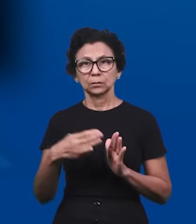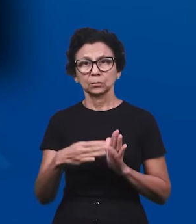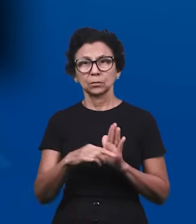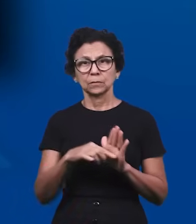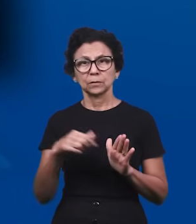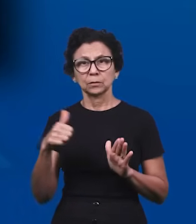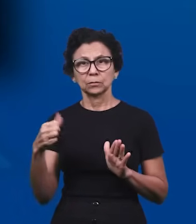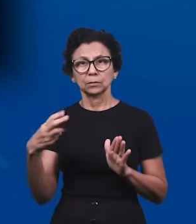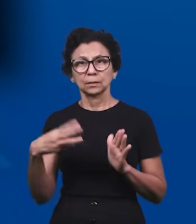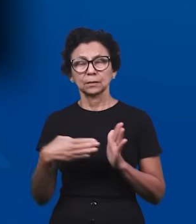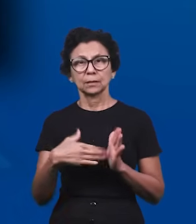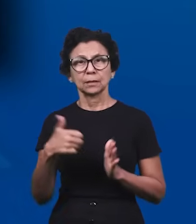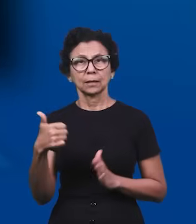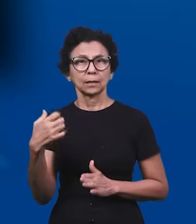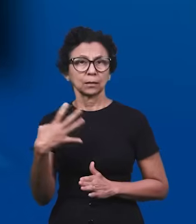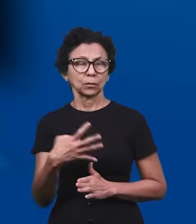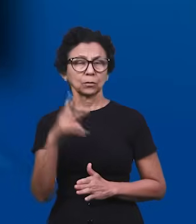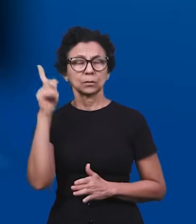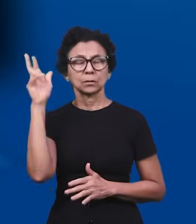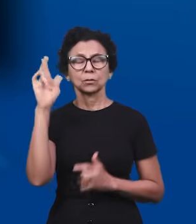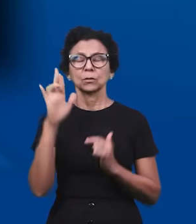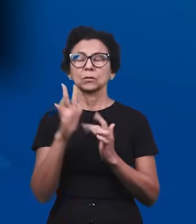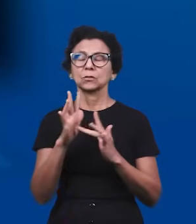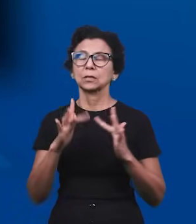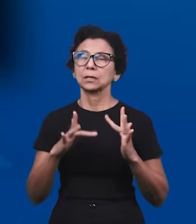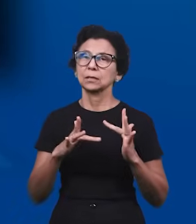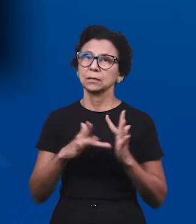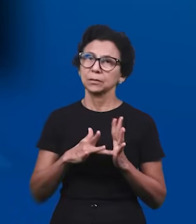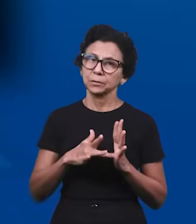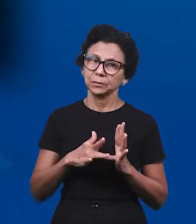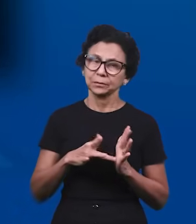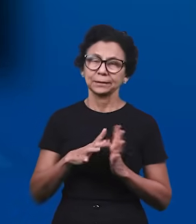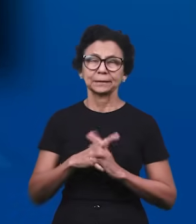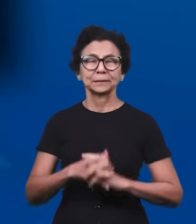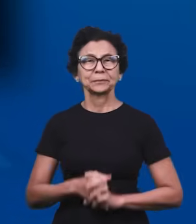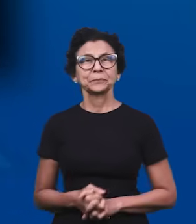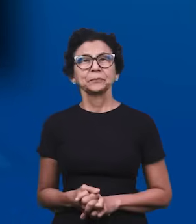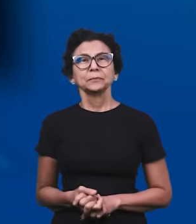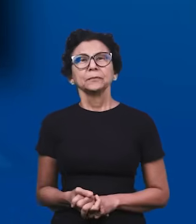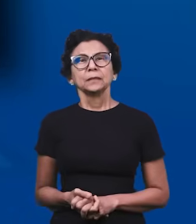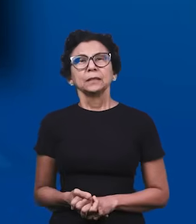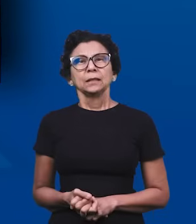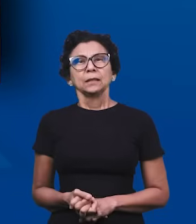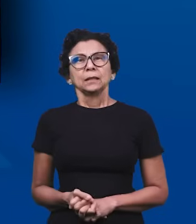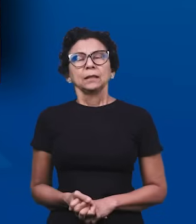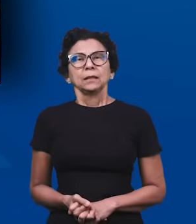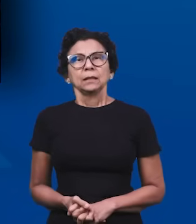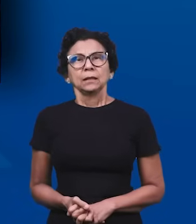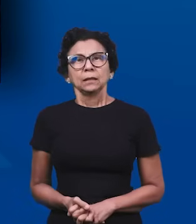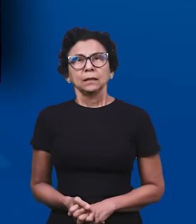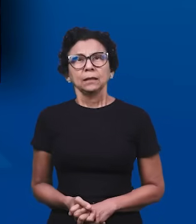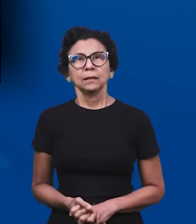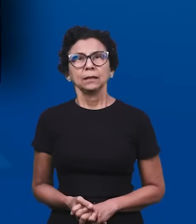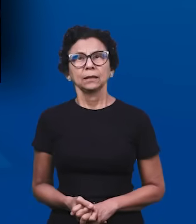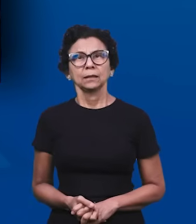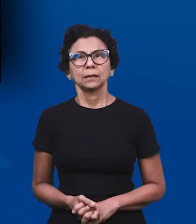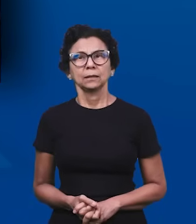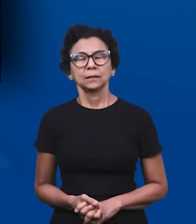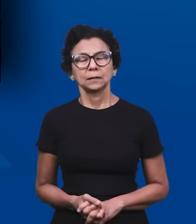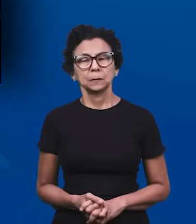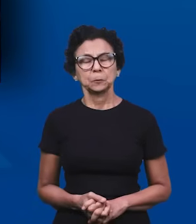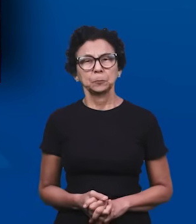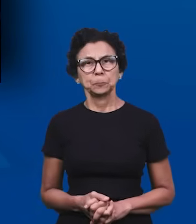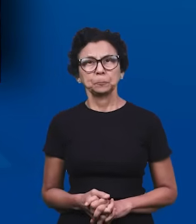13 ao 14. A paz do Senhor Jesus. Classes,